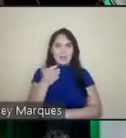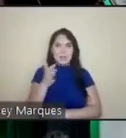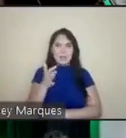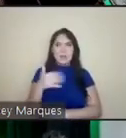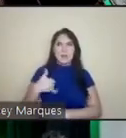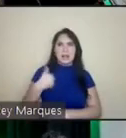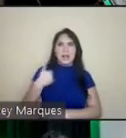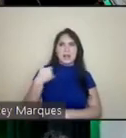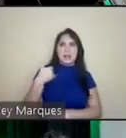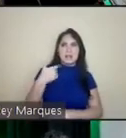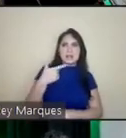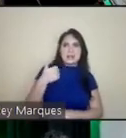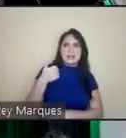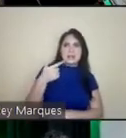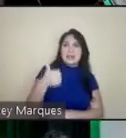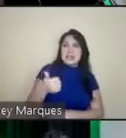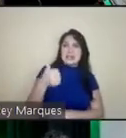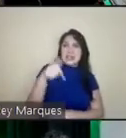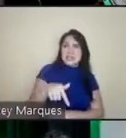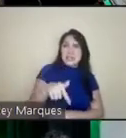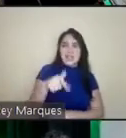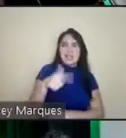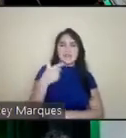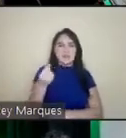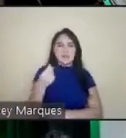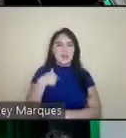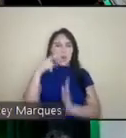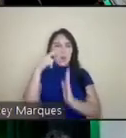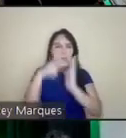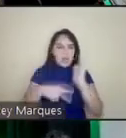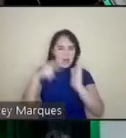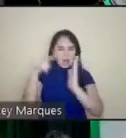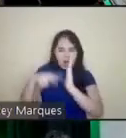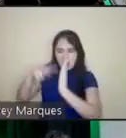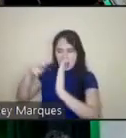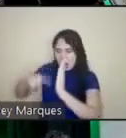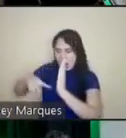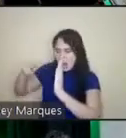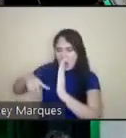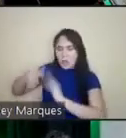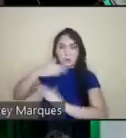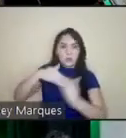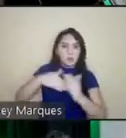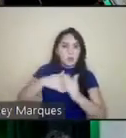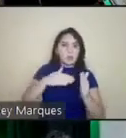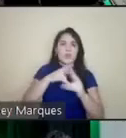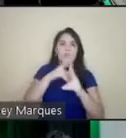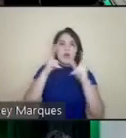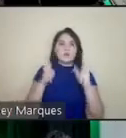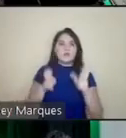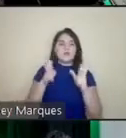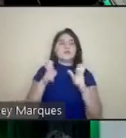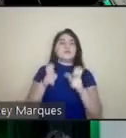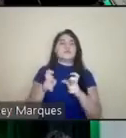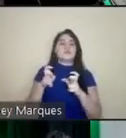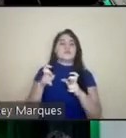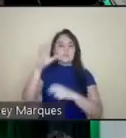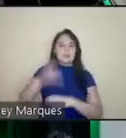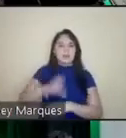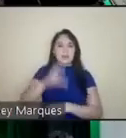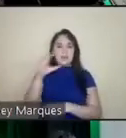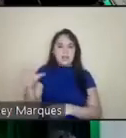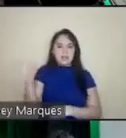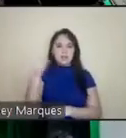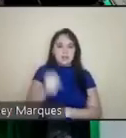anos, eu lia tudo, tudo no mundo deste período e sobre Canudos. Então, assim, eu li Os